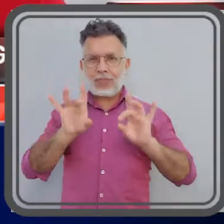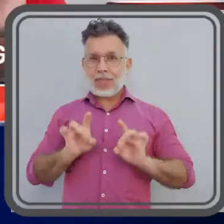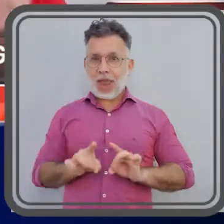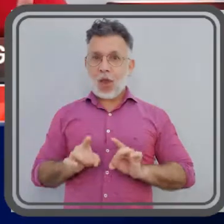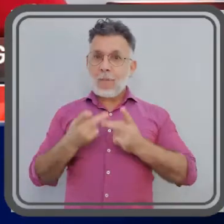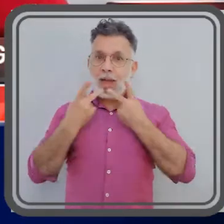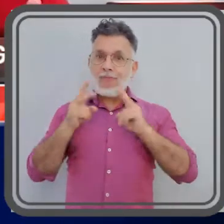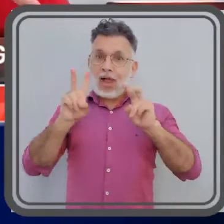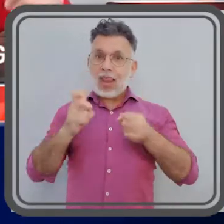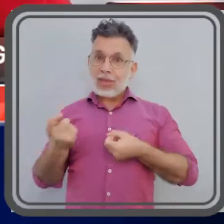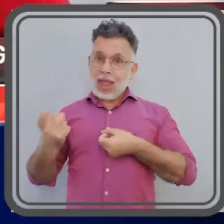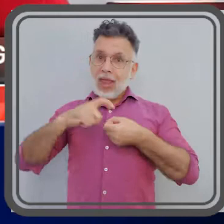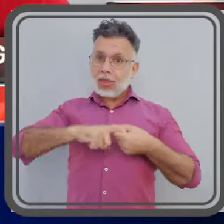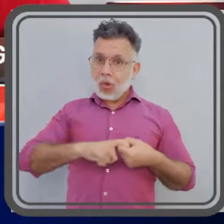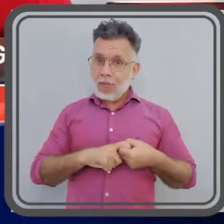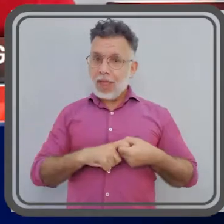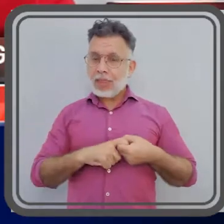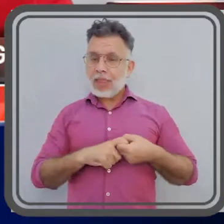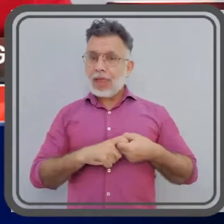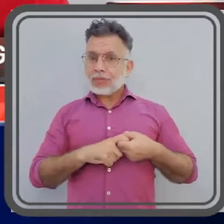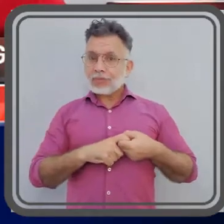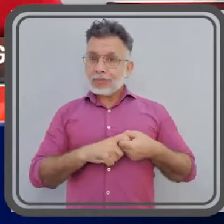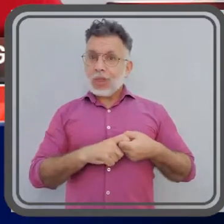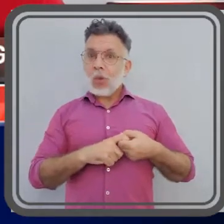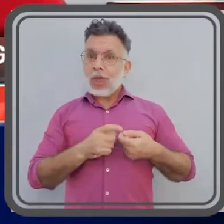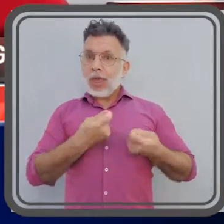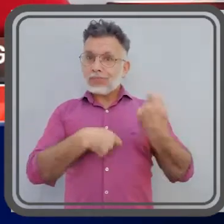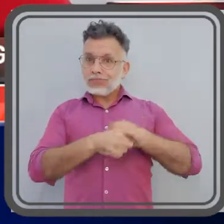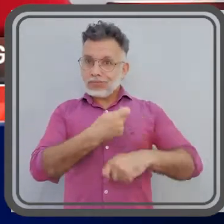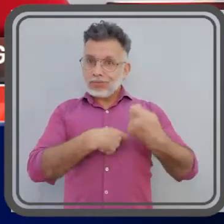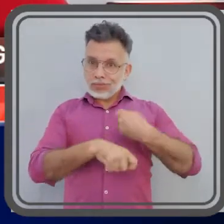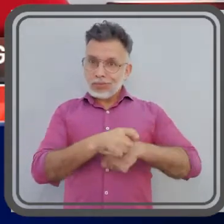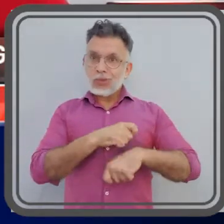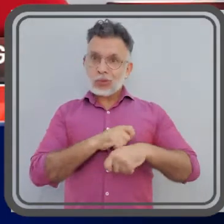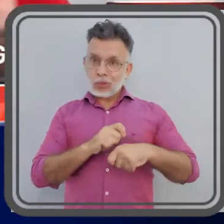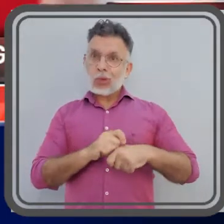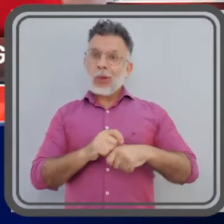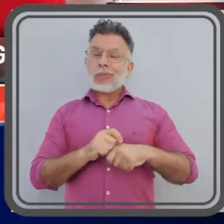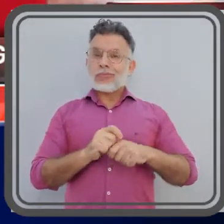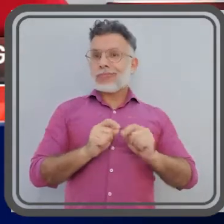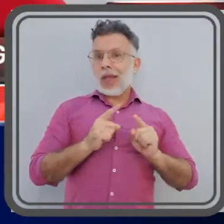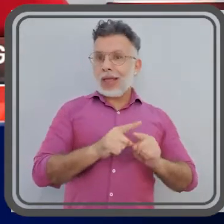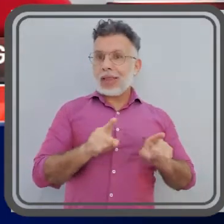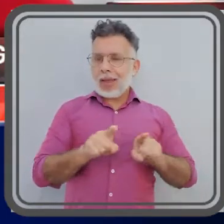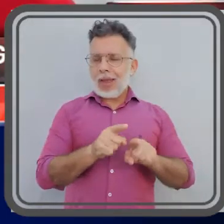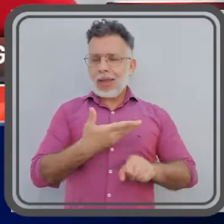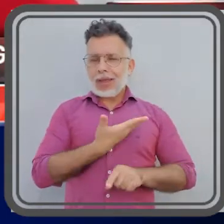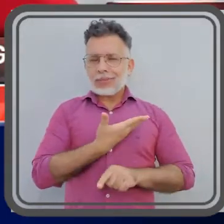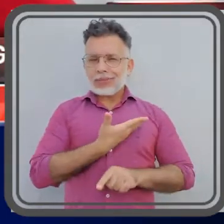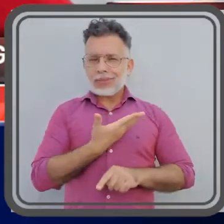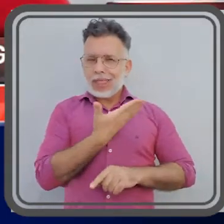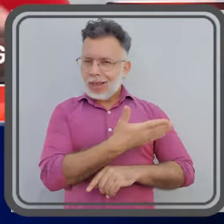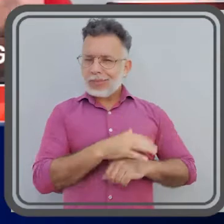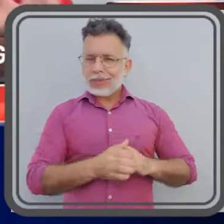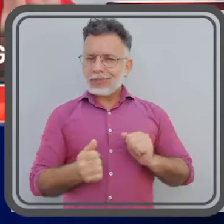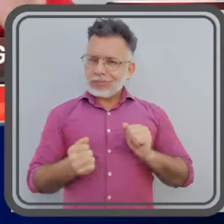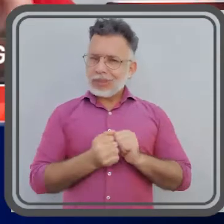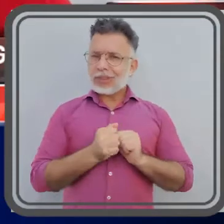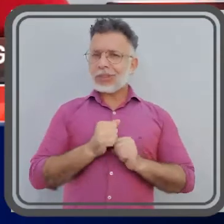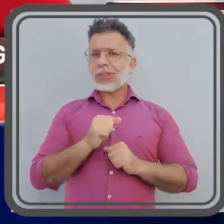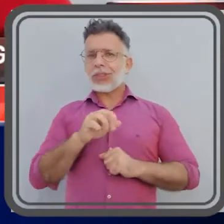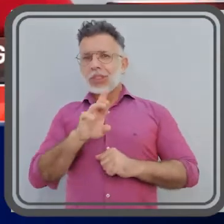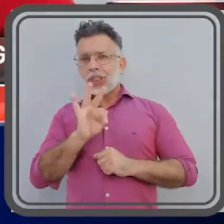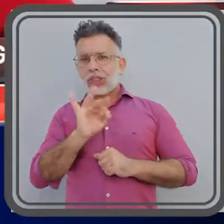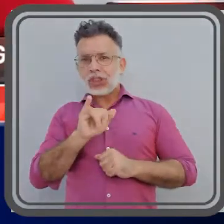falar da retomada no mercado financeiro e também com foco no real estate imobiliário, queridíssimo xará, Thiago Reis, ele que é CEO da